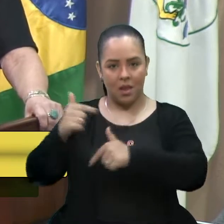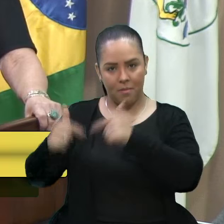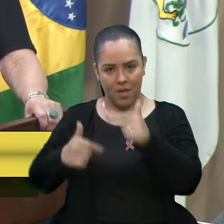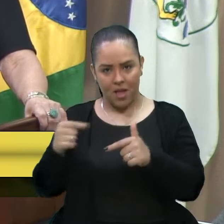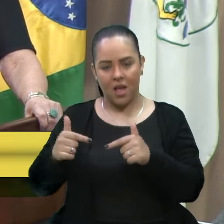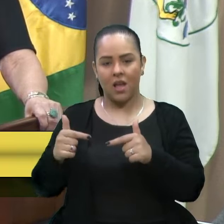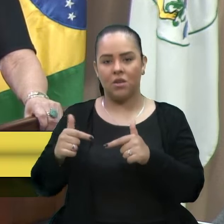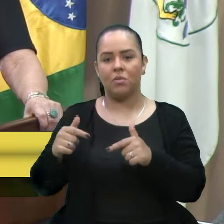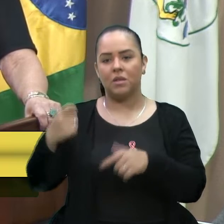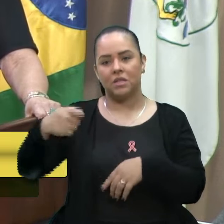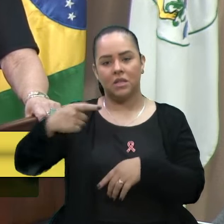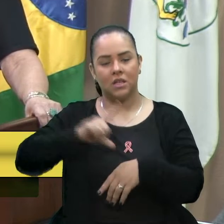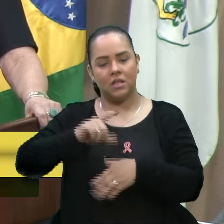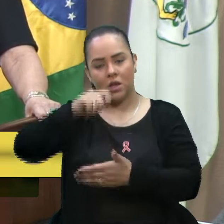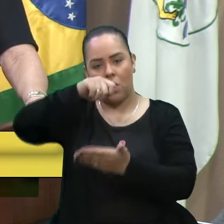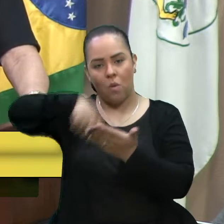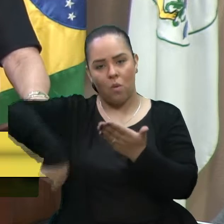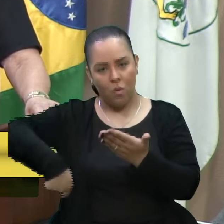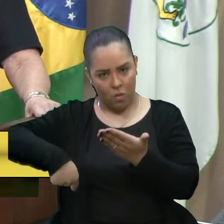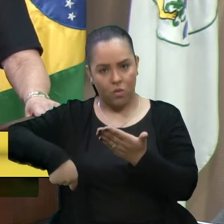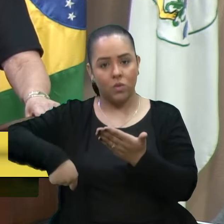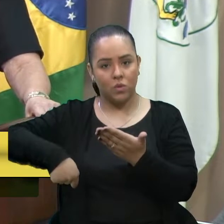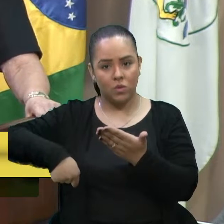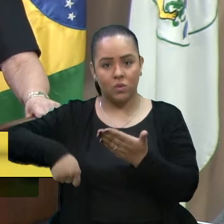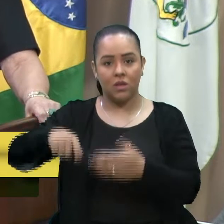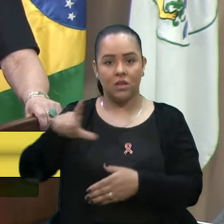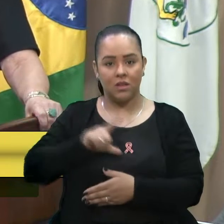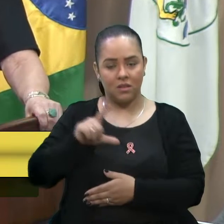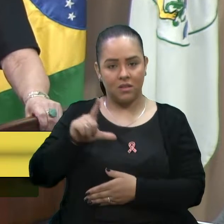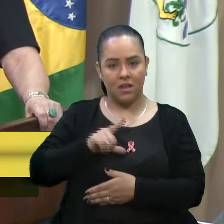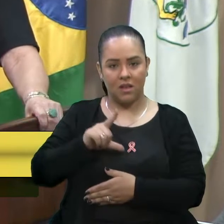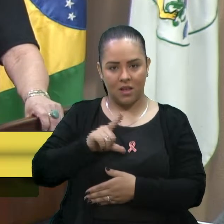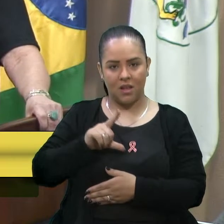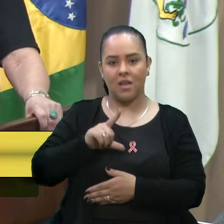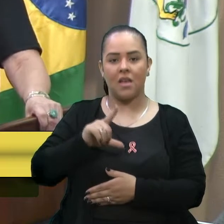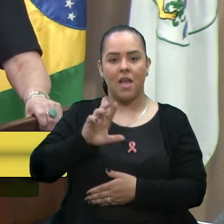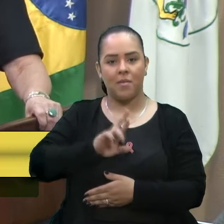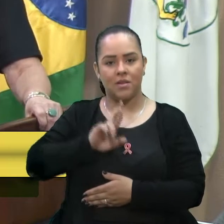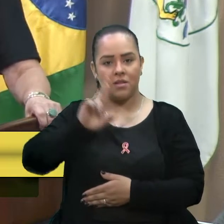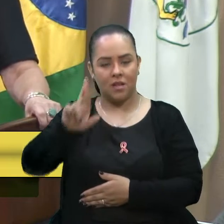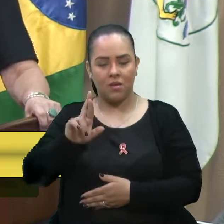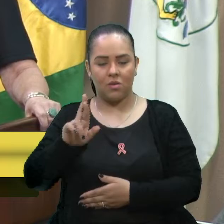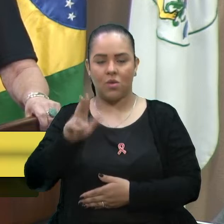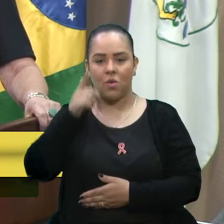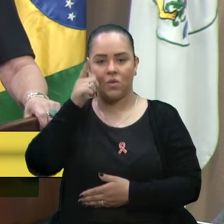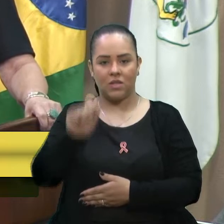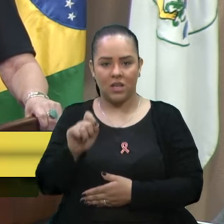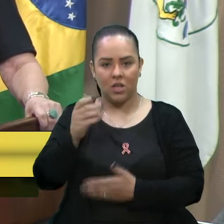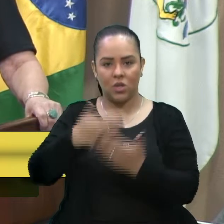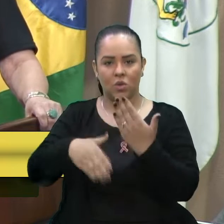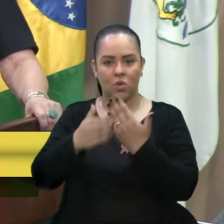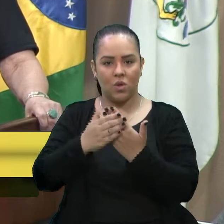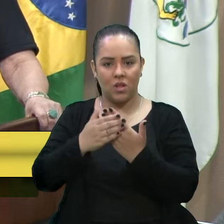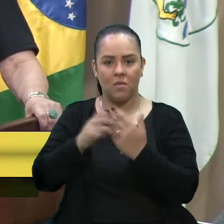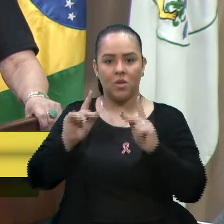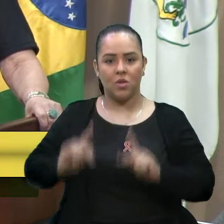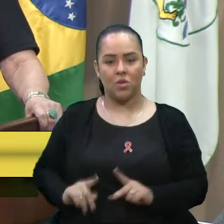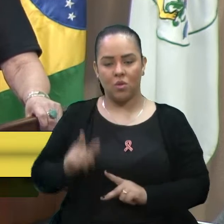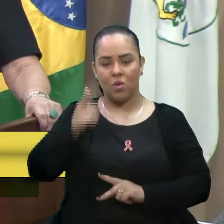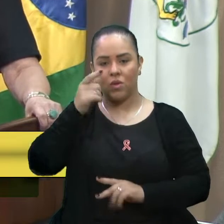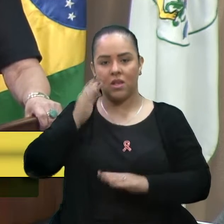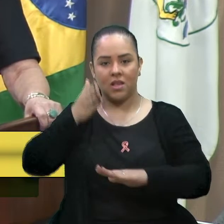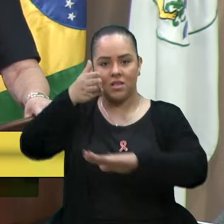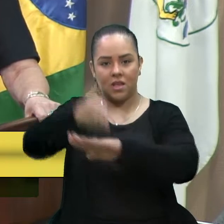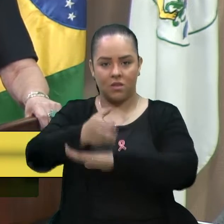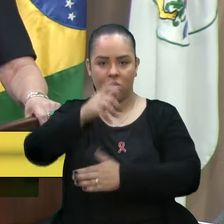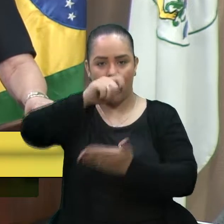servidores concursados, nomeados de forma universal e que permitam que todo cidadão possa ter acesso ao concurso público.